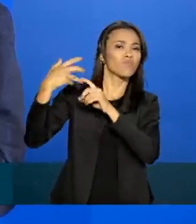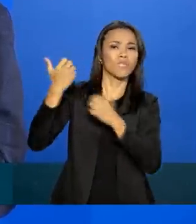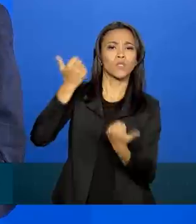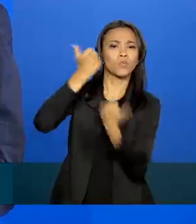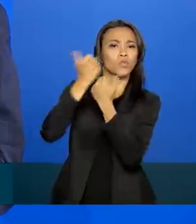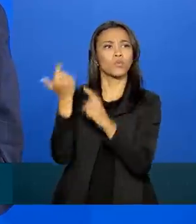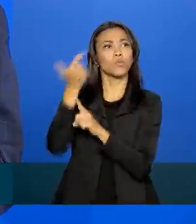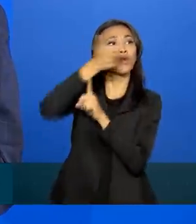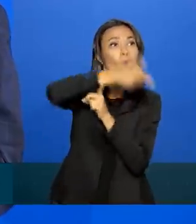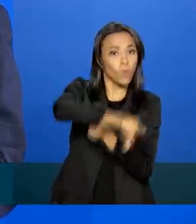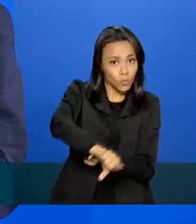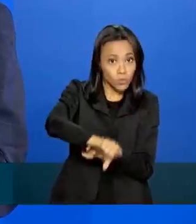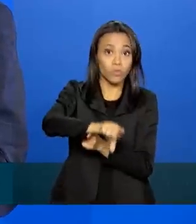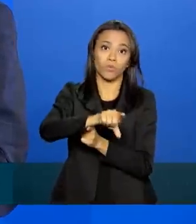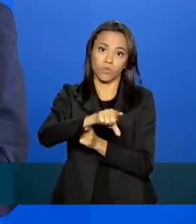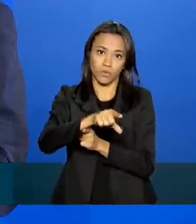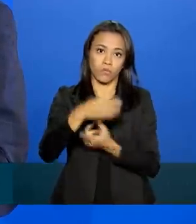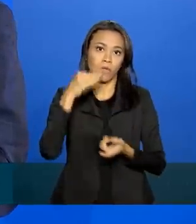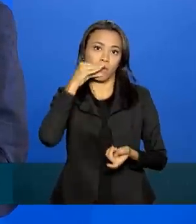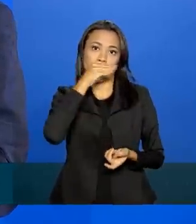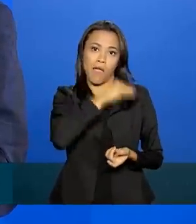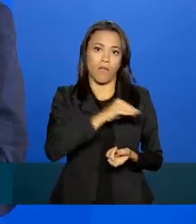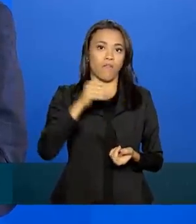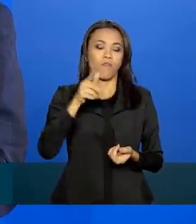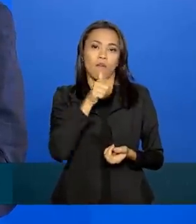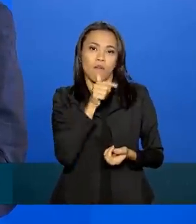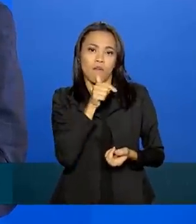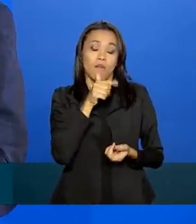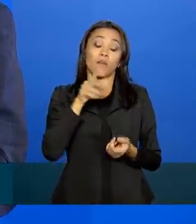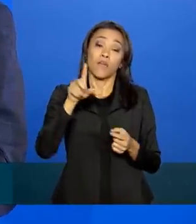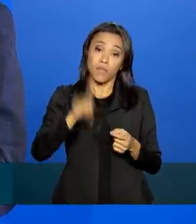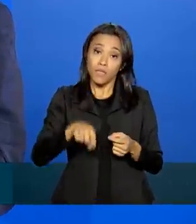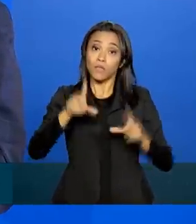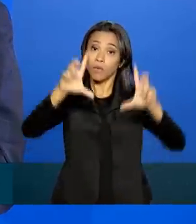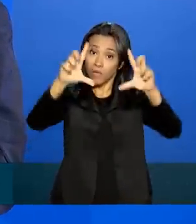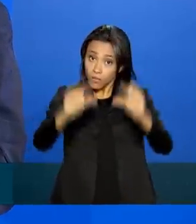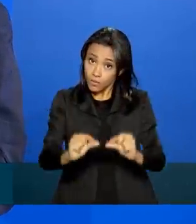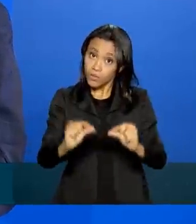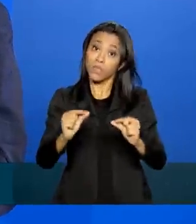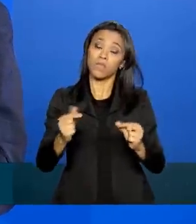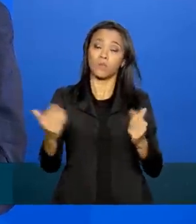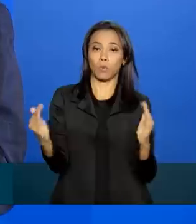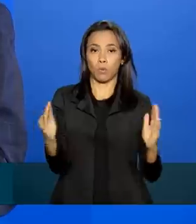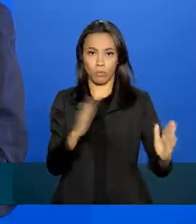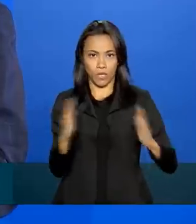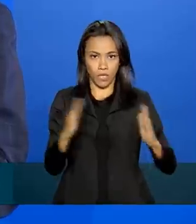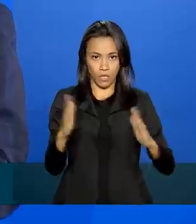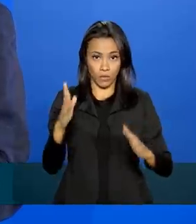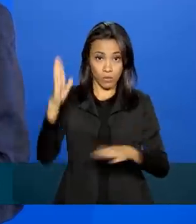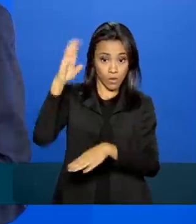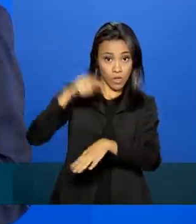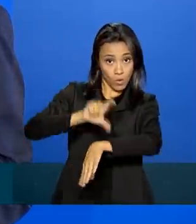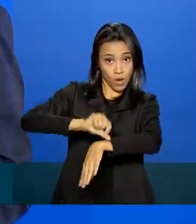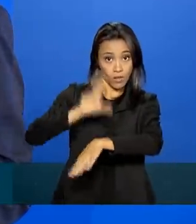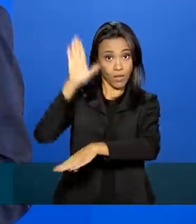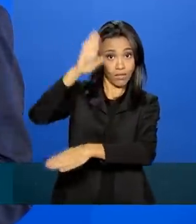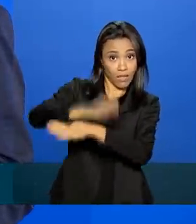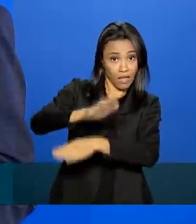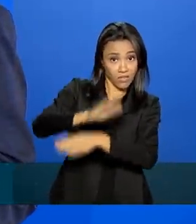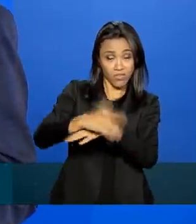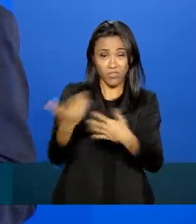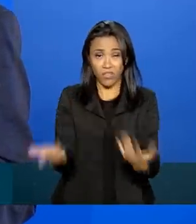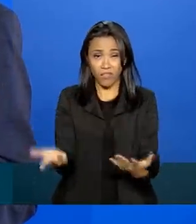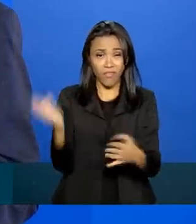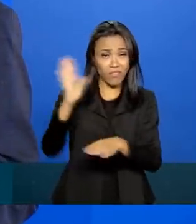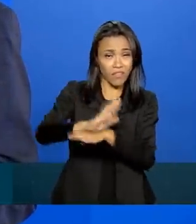deslocando assim o período de maior consumo diário para tarde quando o horário de verão não tem